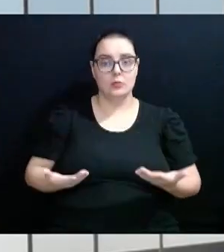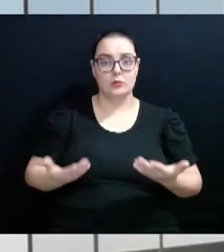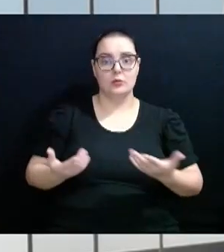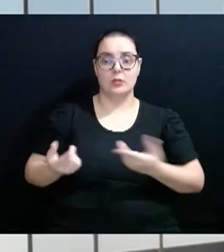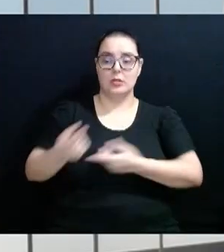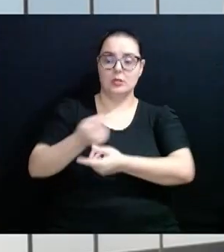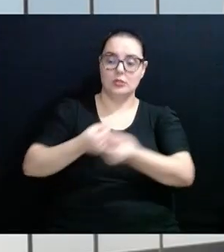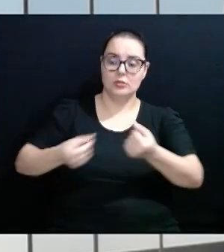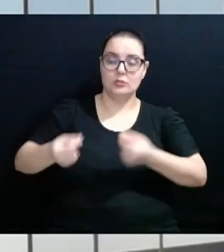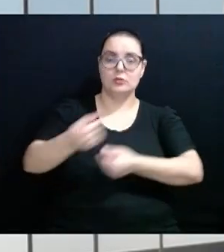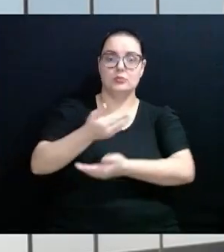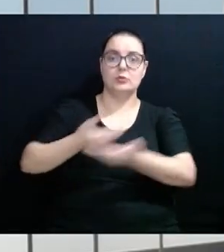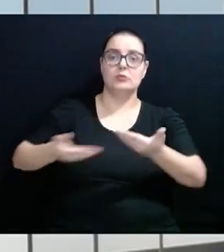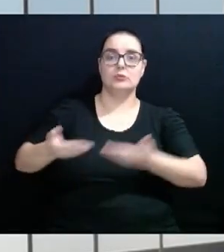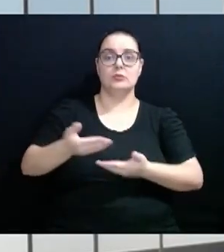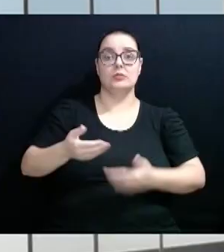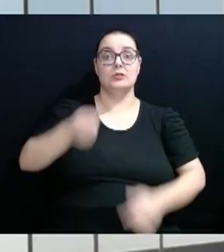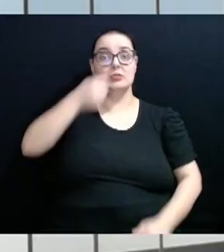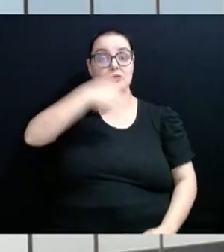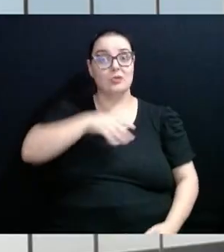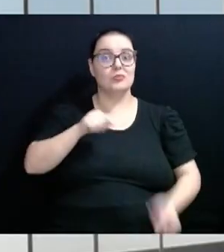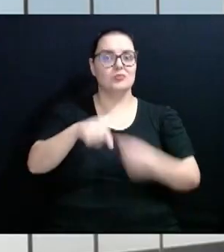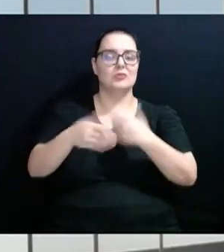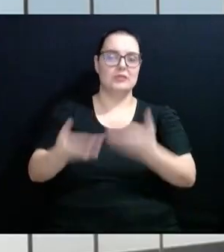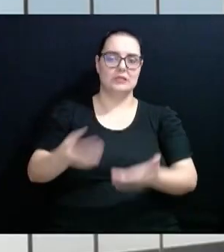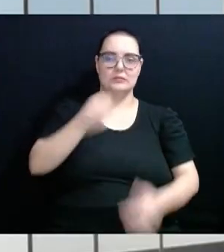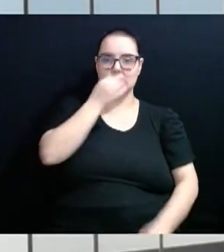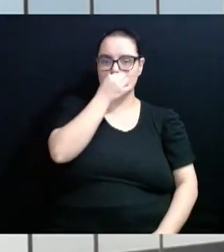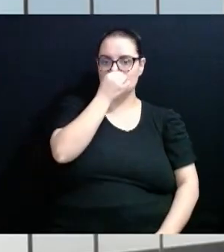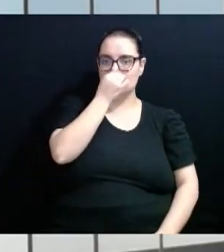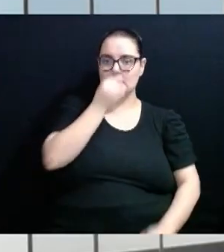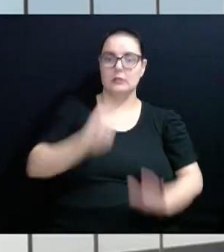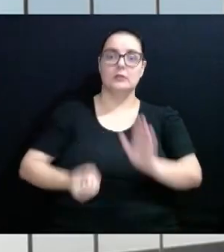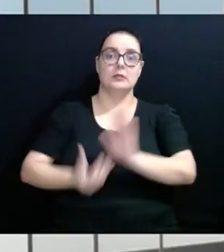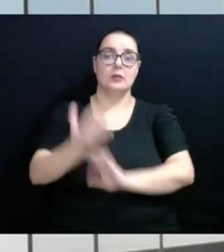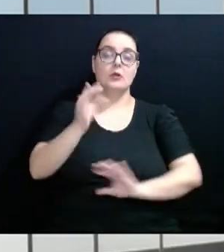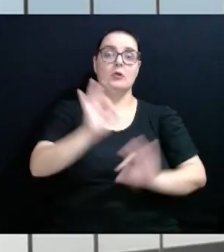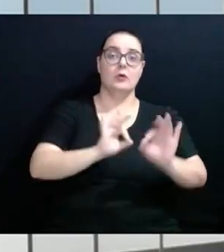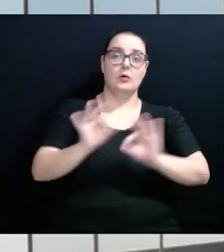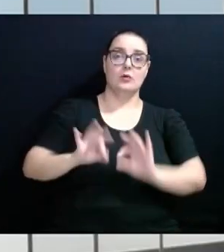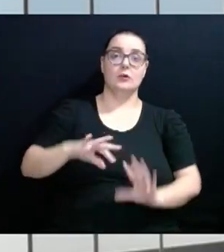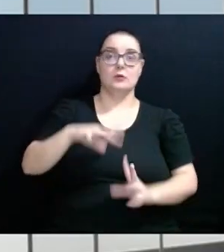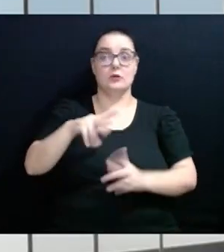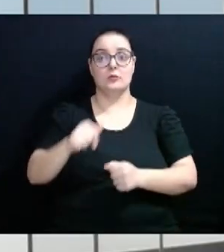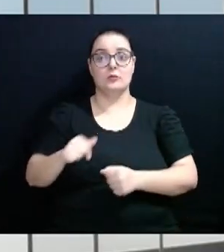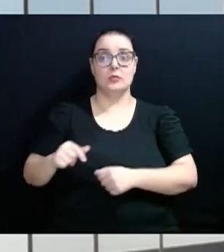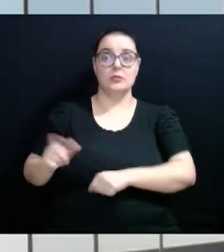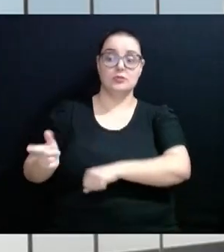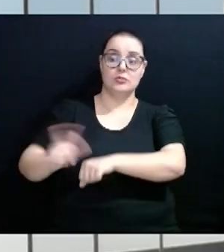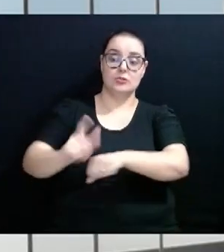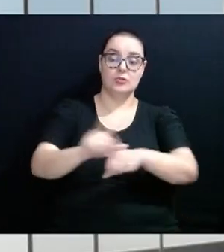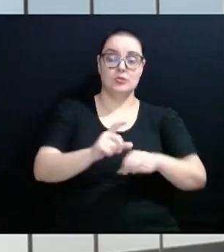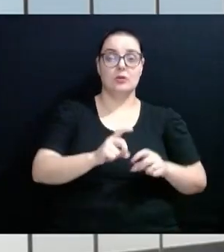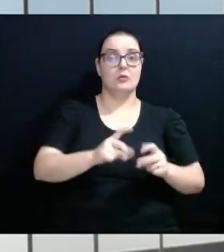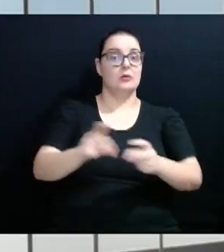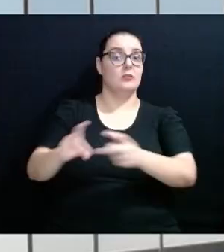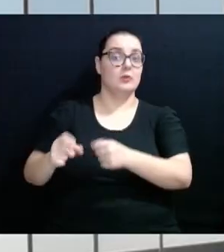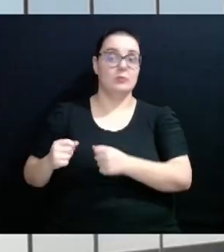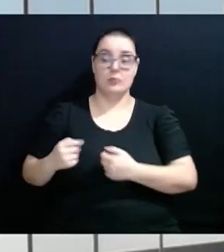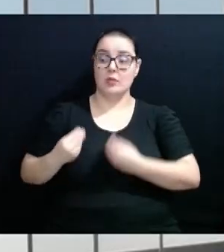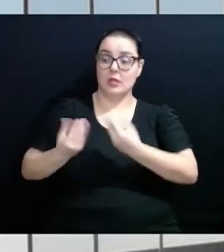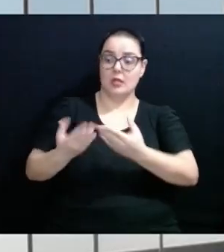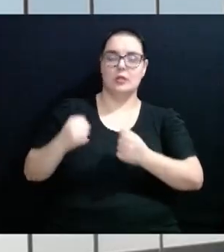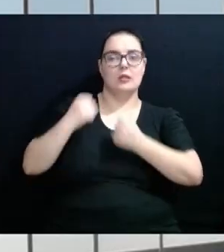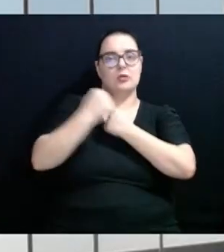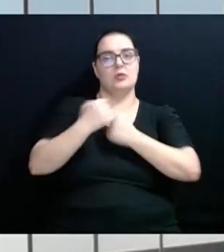de abusos desse tipo. Então se criou a Organização Mundial de Comércio exatamente para dar essa proteção, que impedia